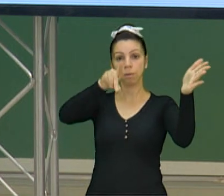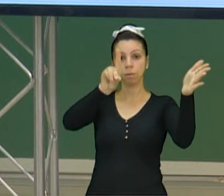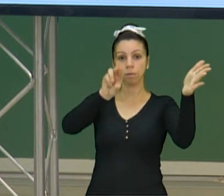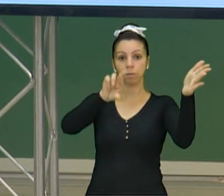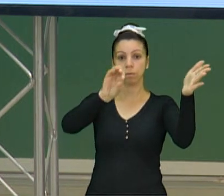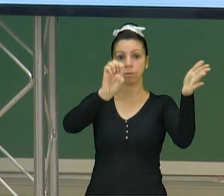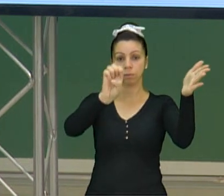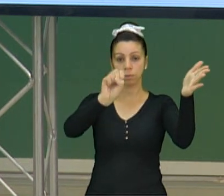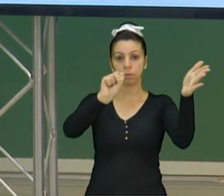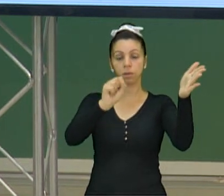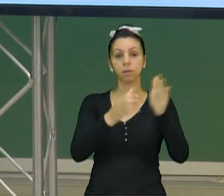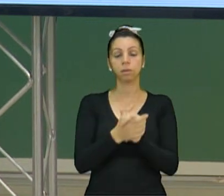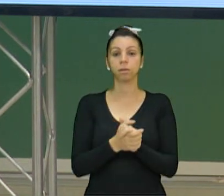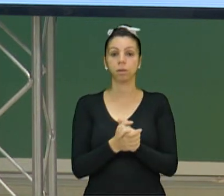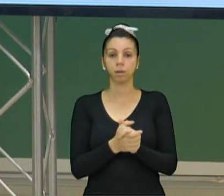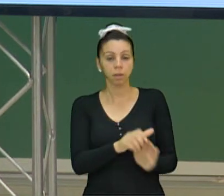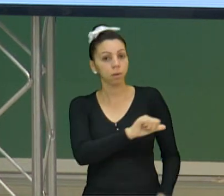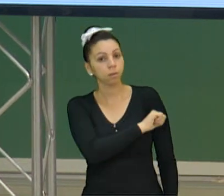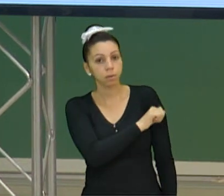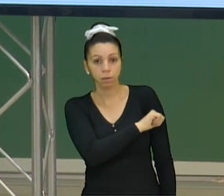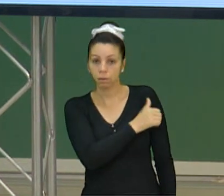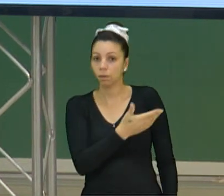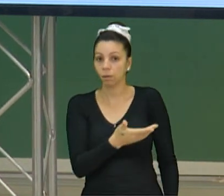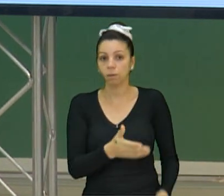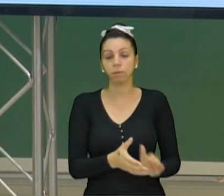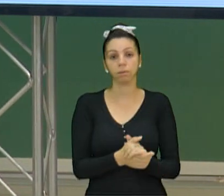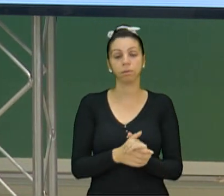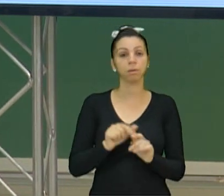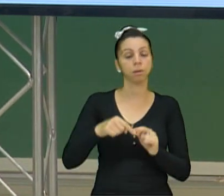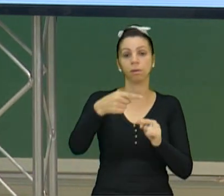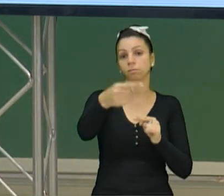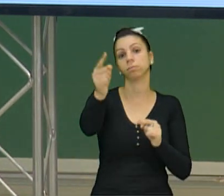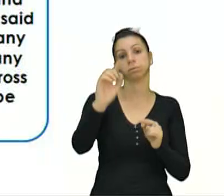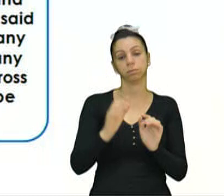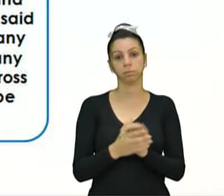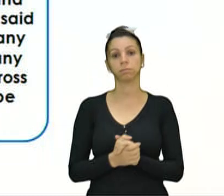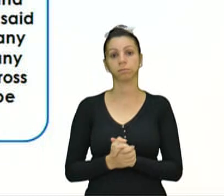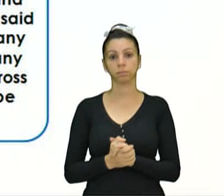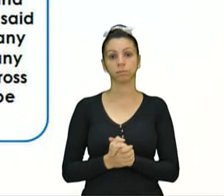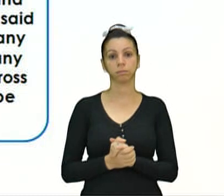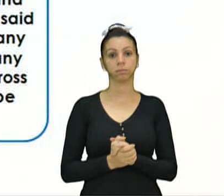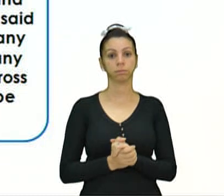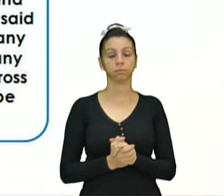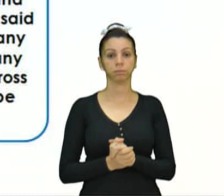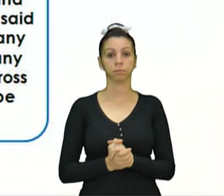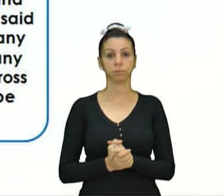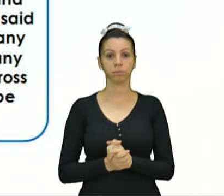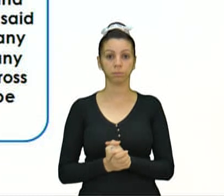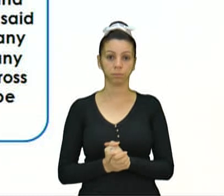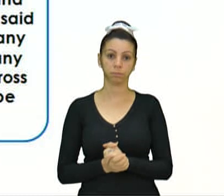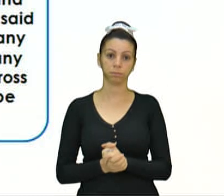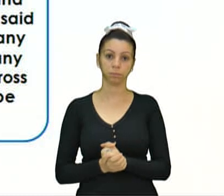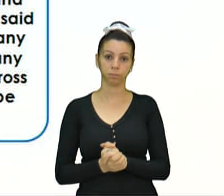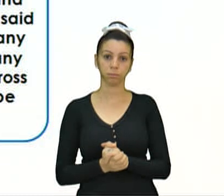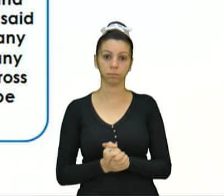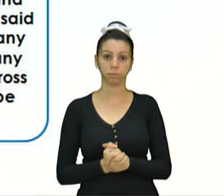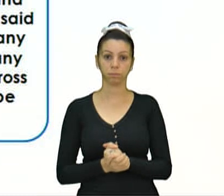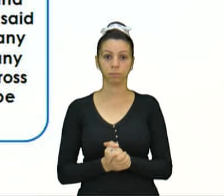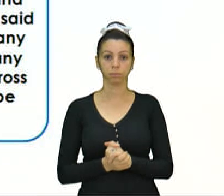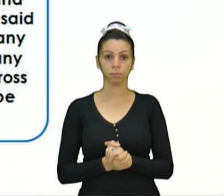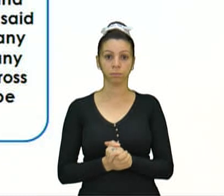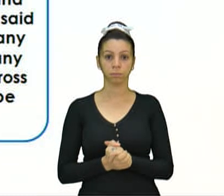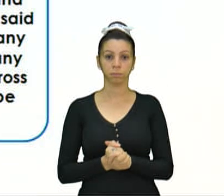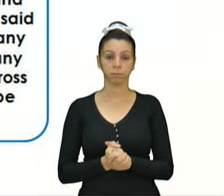logo em seguida teve o Rio de Janeiro, e sem sombra de dúvidas próximas, cada vez mais moderna, diz assim, ó, available suite